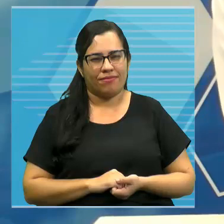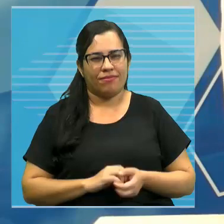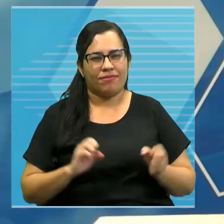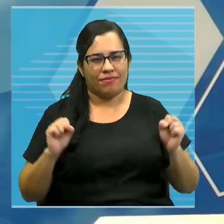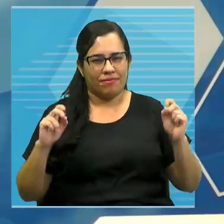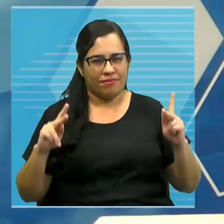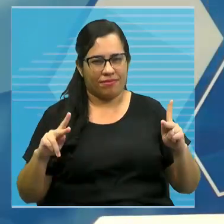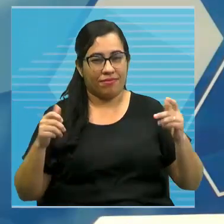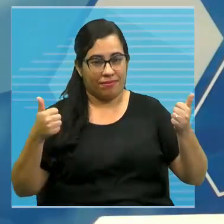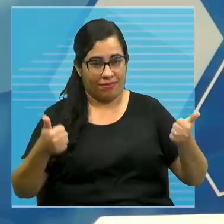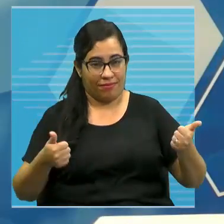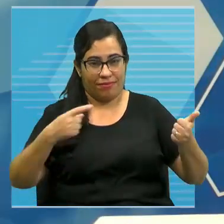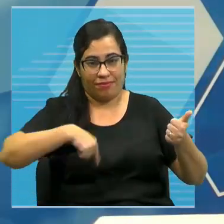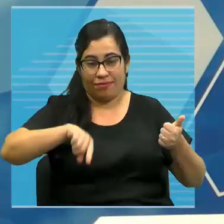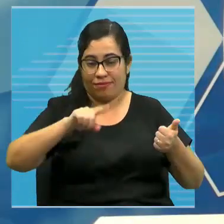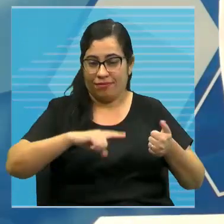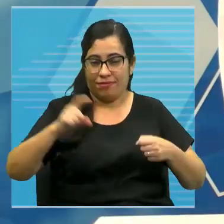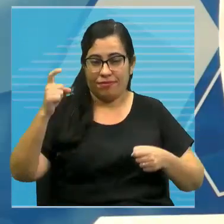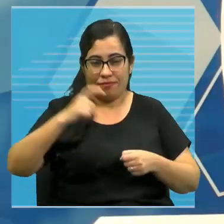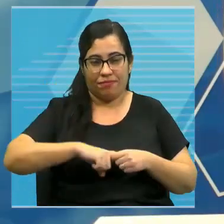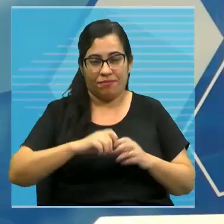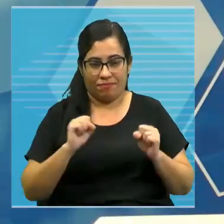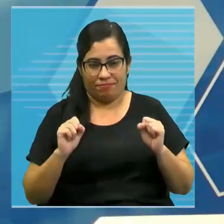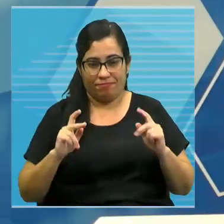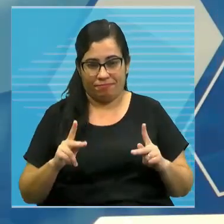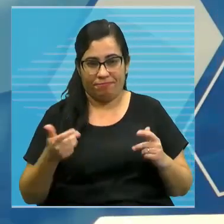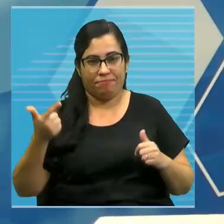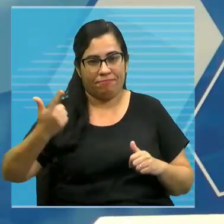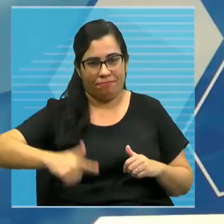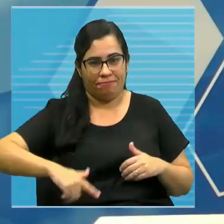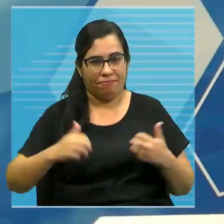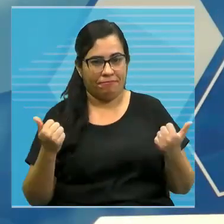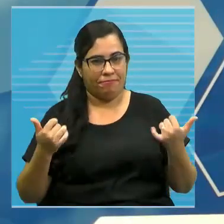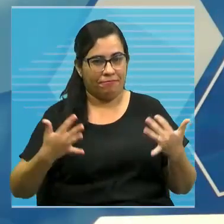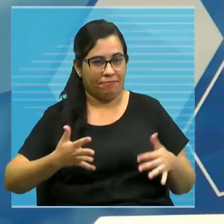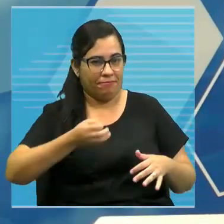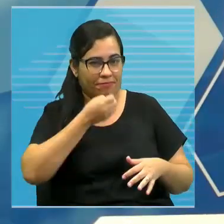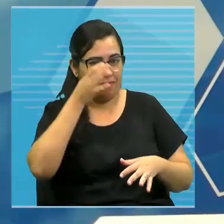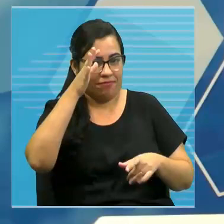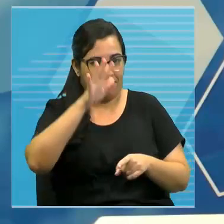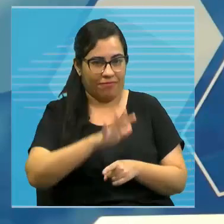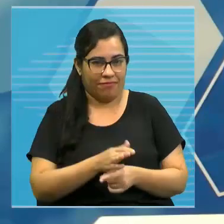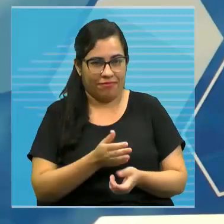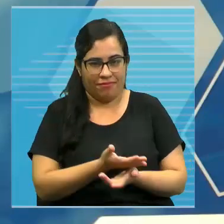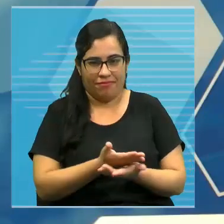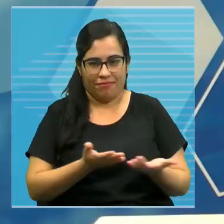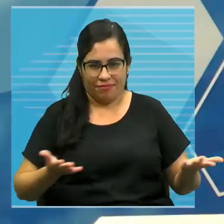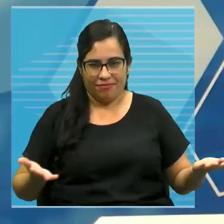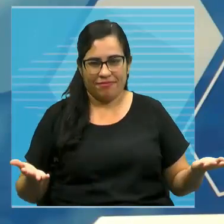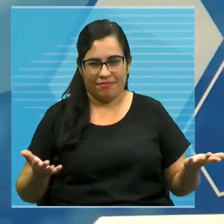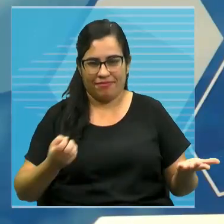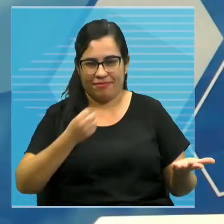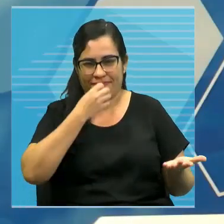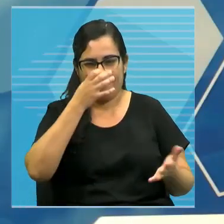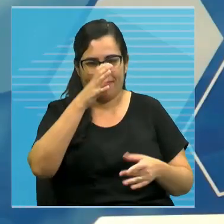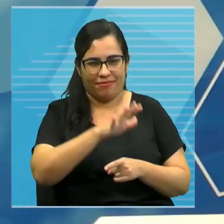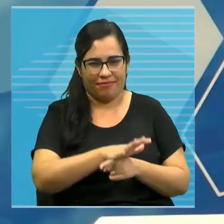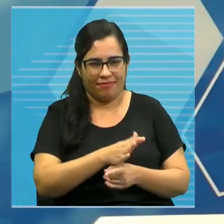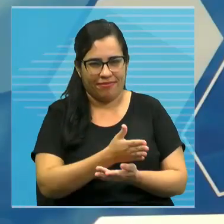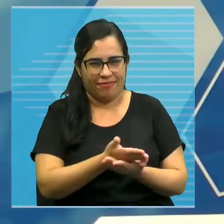Ok de volta mais uma vez buenas tardes muito buenas